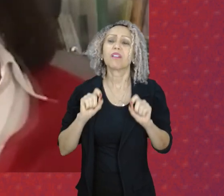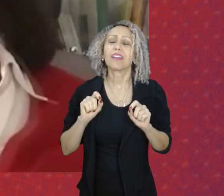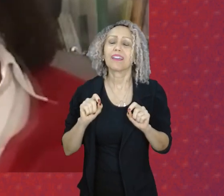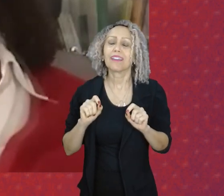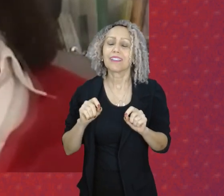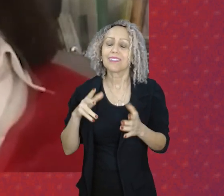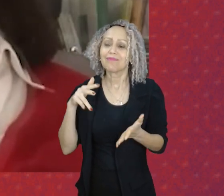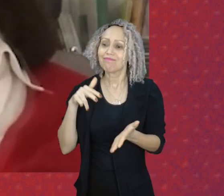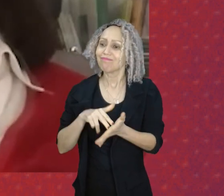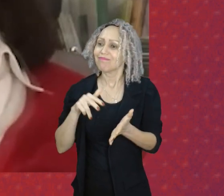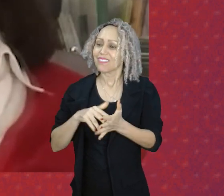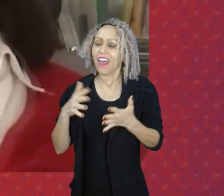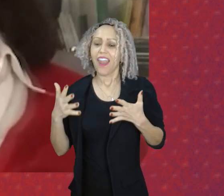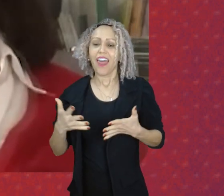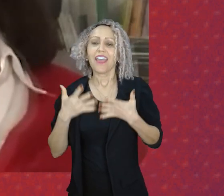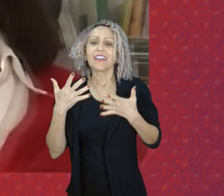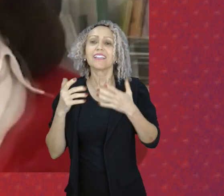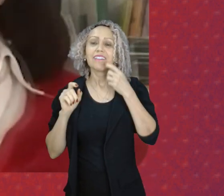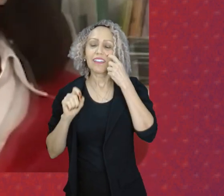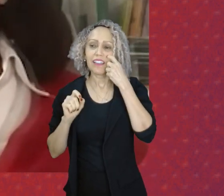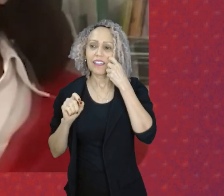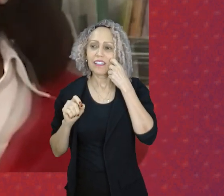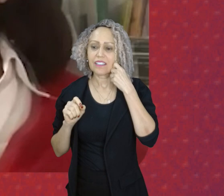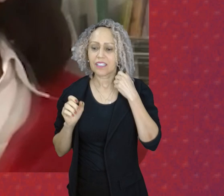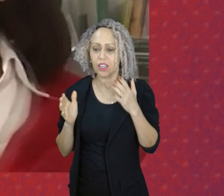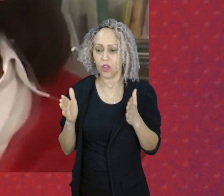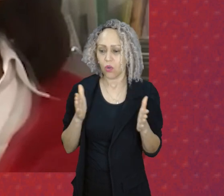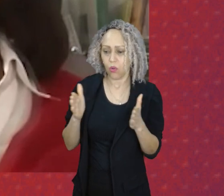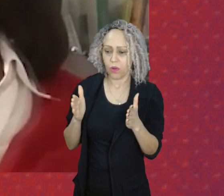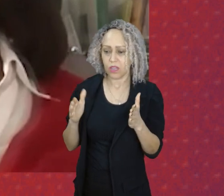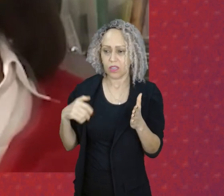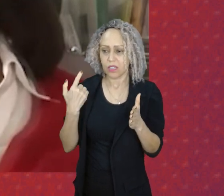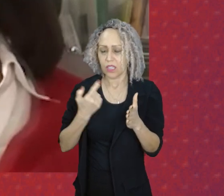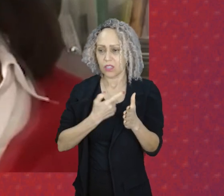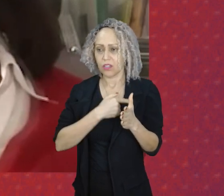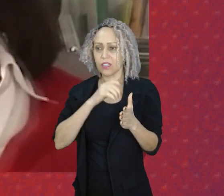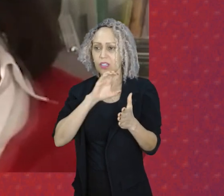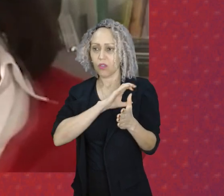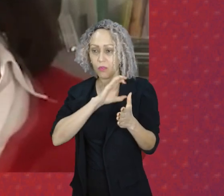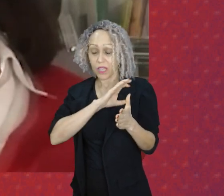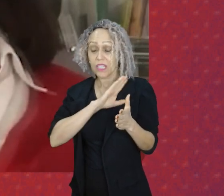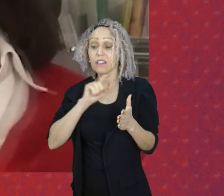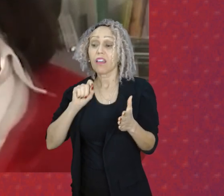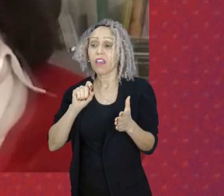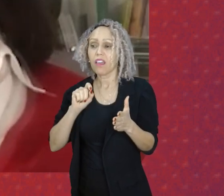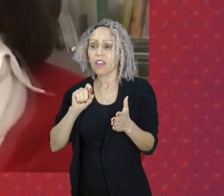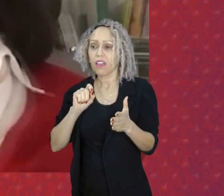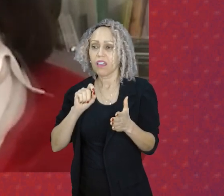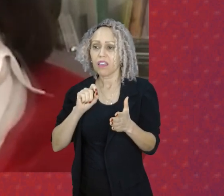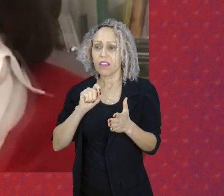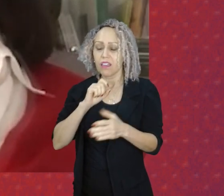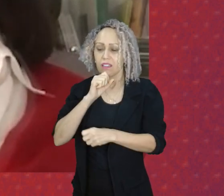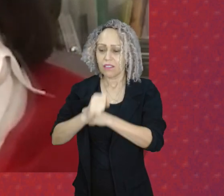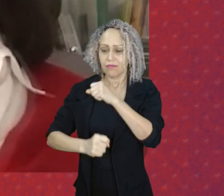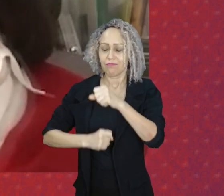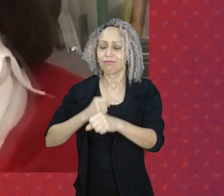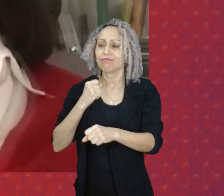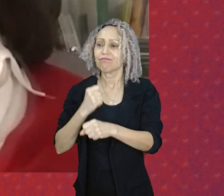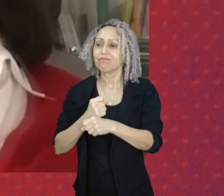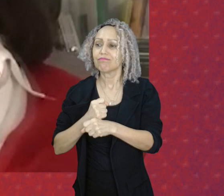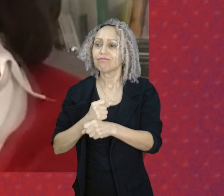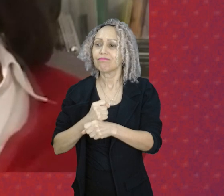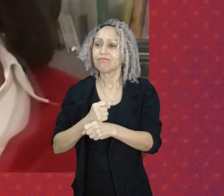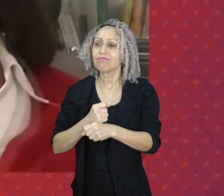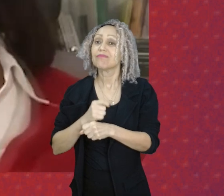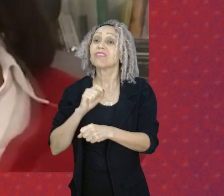alegria é que o mandato das nossas companheiras se inicia a partir